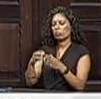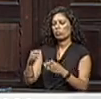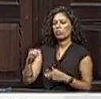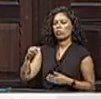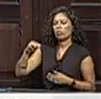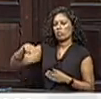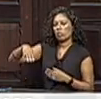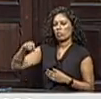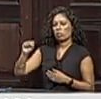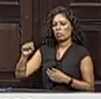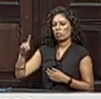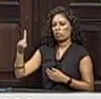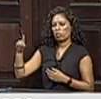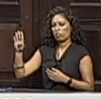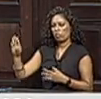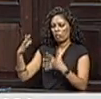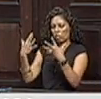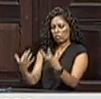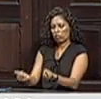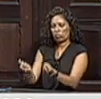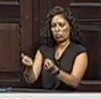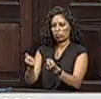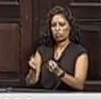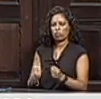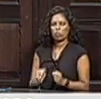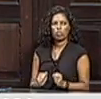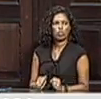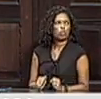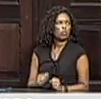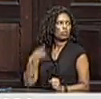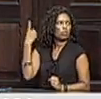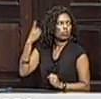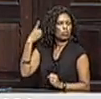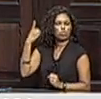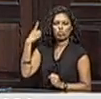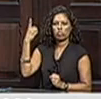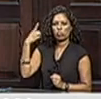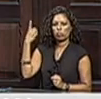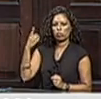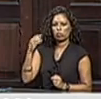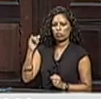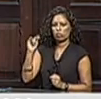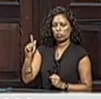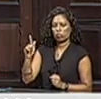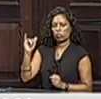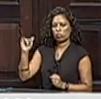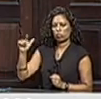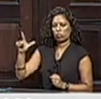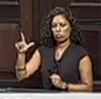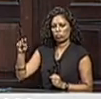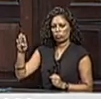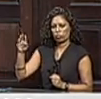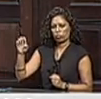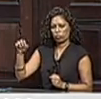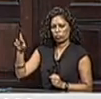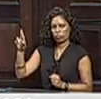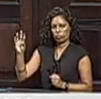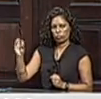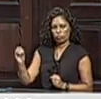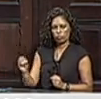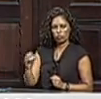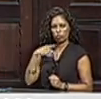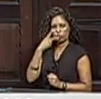do destaque. Para encaminhar, senhor presidente. Deputado Gilberto Palmares, para encaminhar. Essa emenda